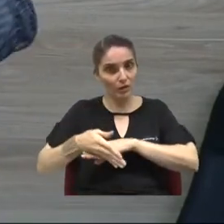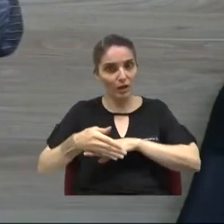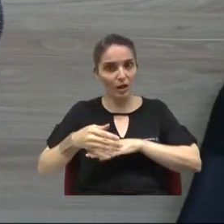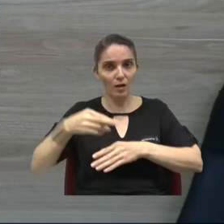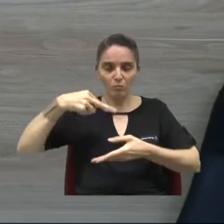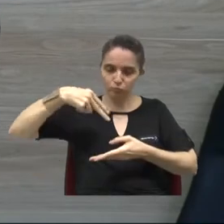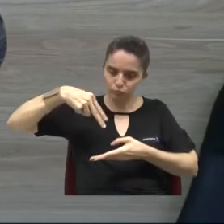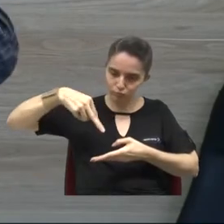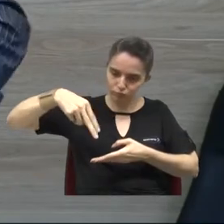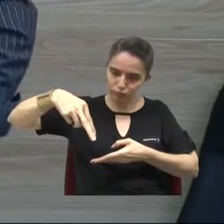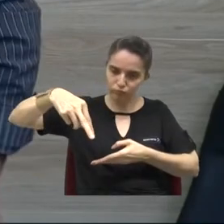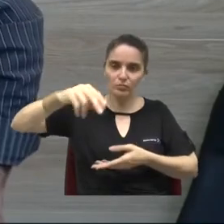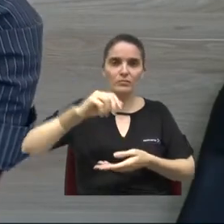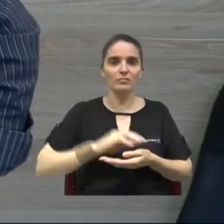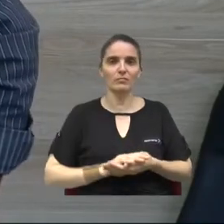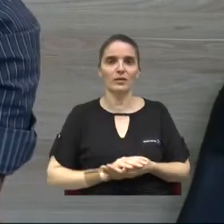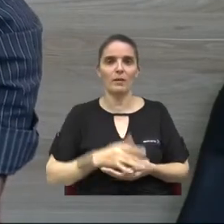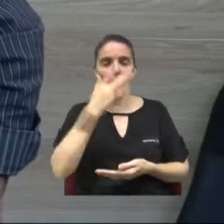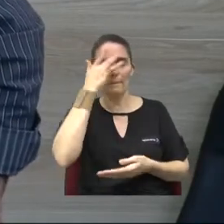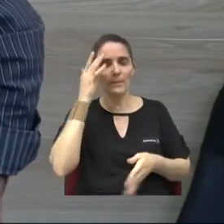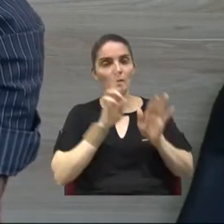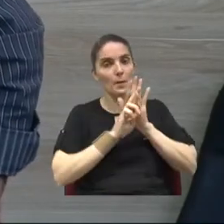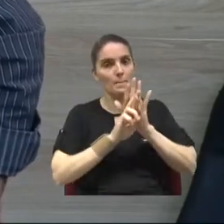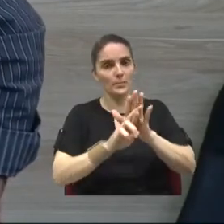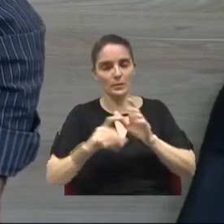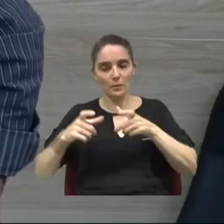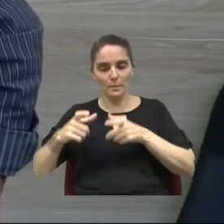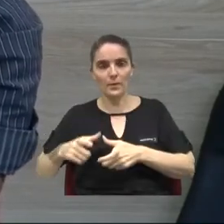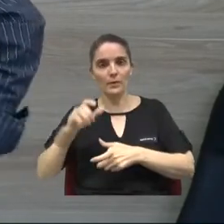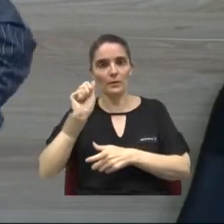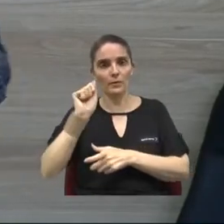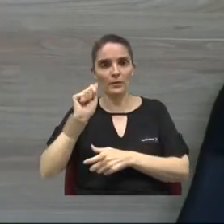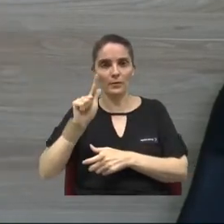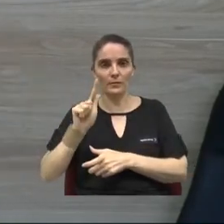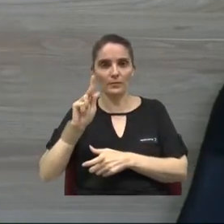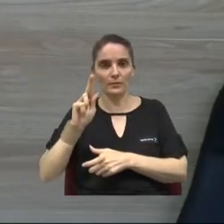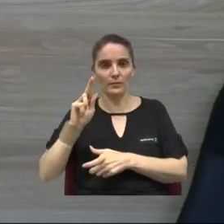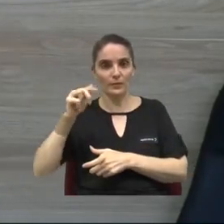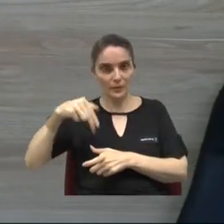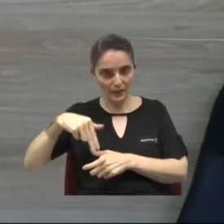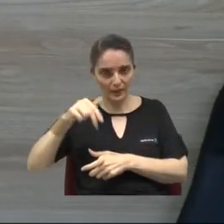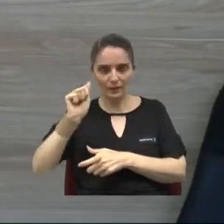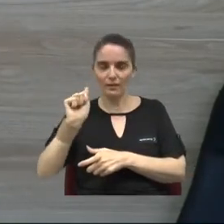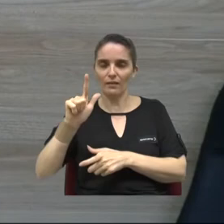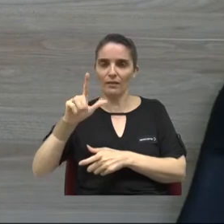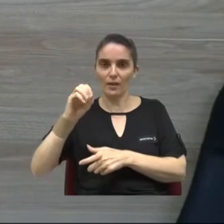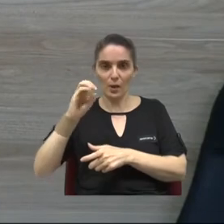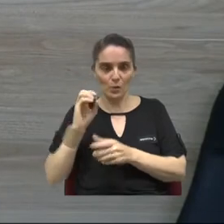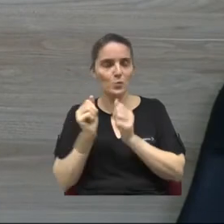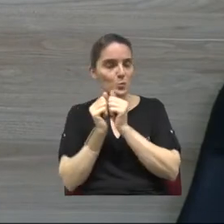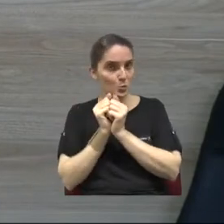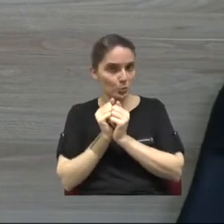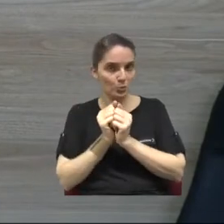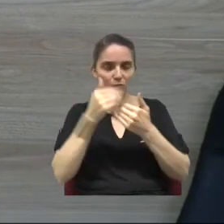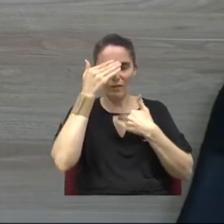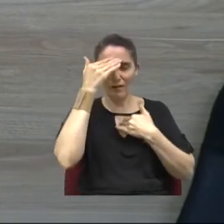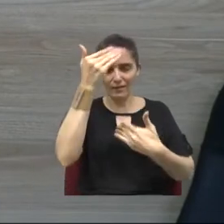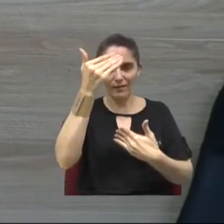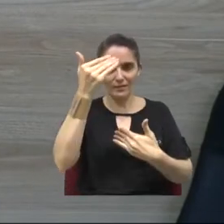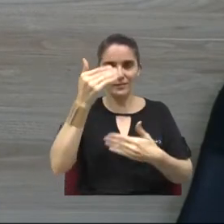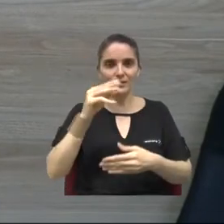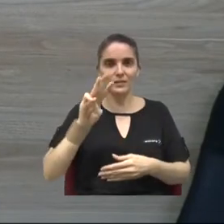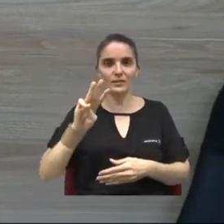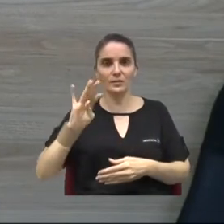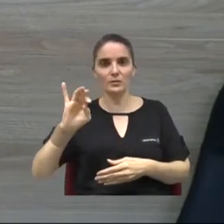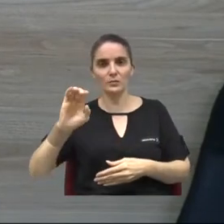O representante do bairro, Aguinaldo, também vai estar junto. Então, não poderia deixar de agradecer o William e